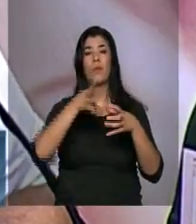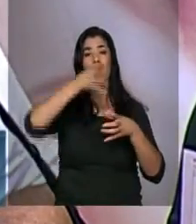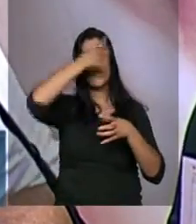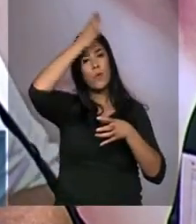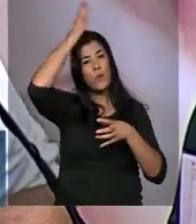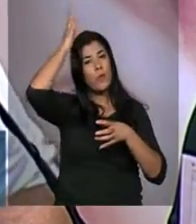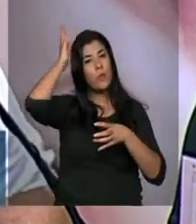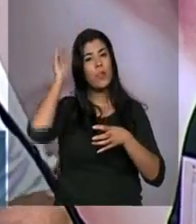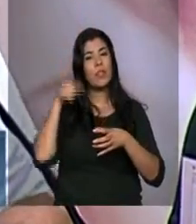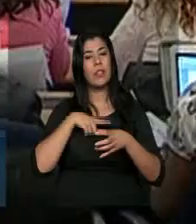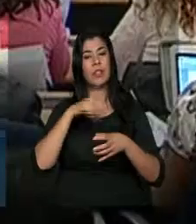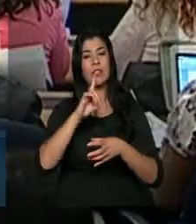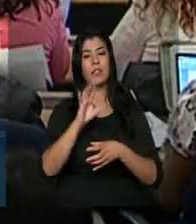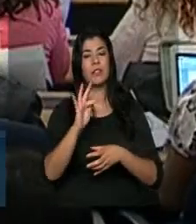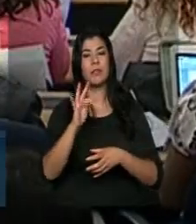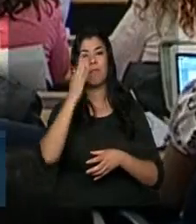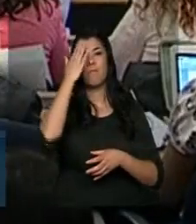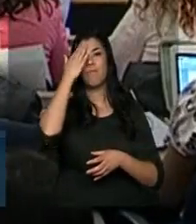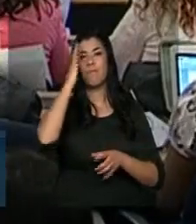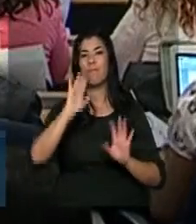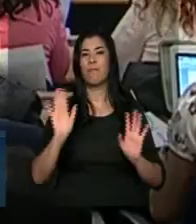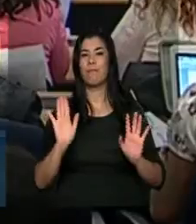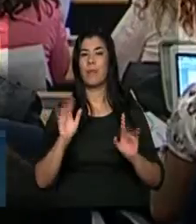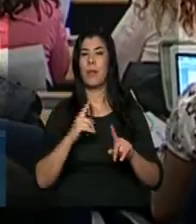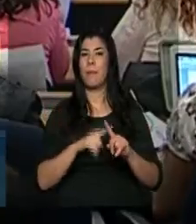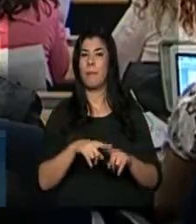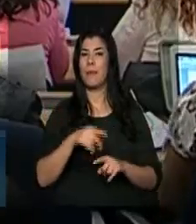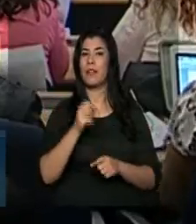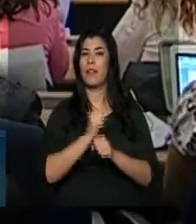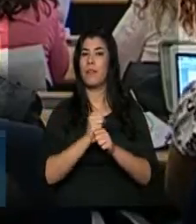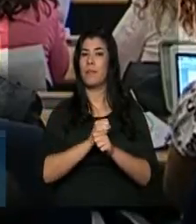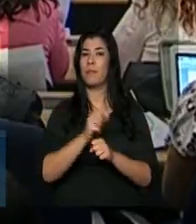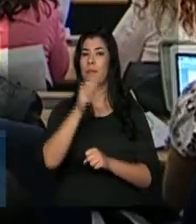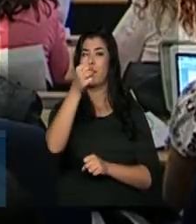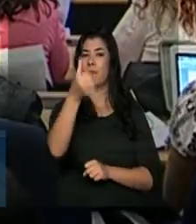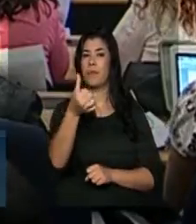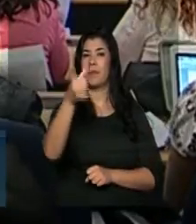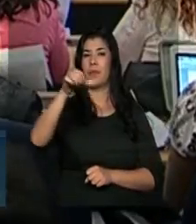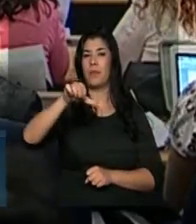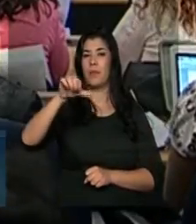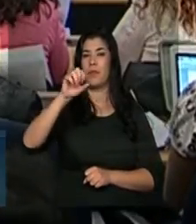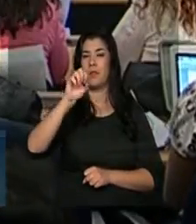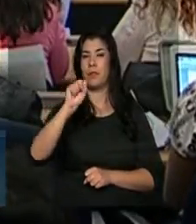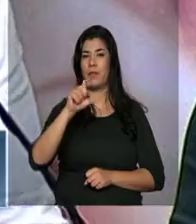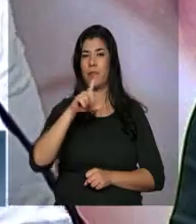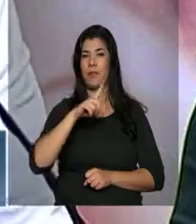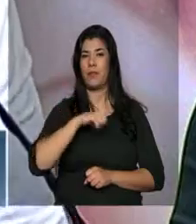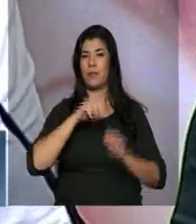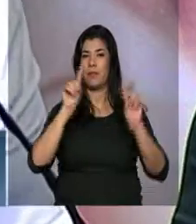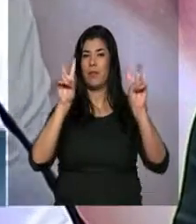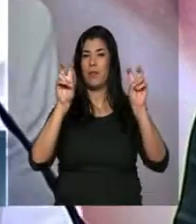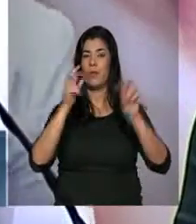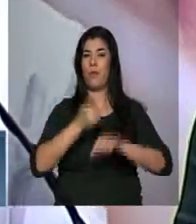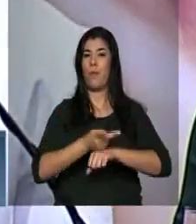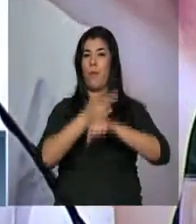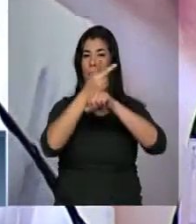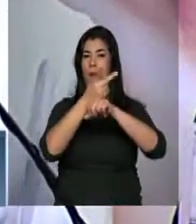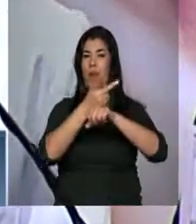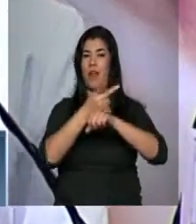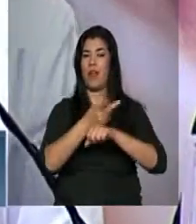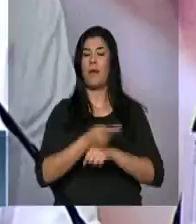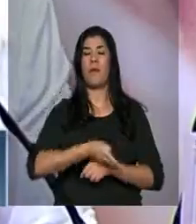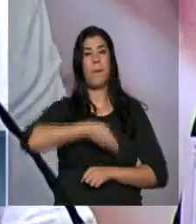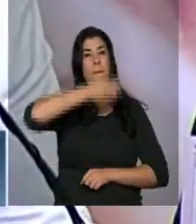DF, que eu não sabia, mas soube na ocasião, que em 98 recebeu também o título de Bombeiros Amigos da Criança. A gente também